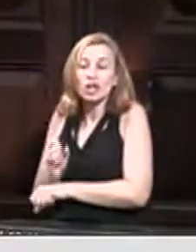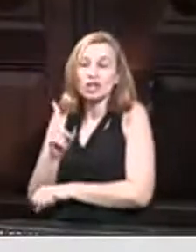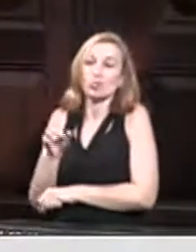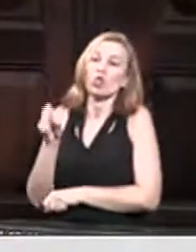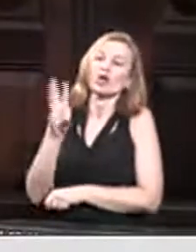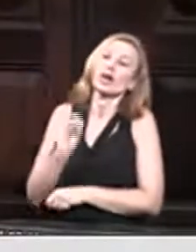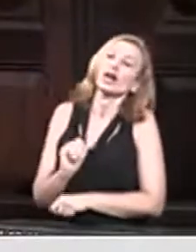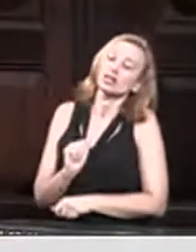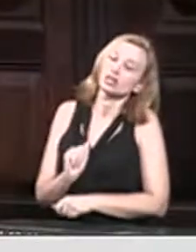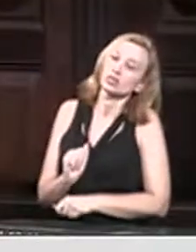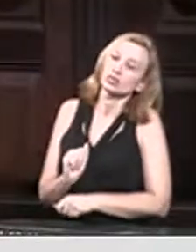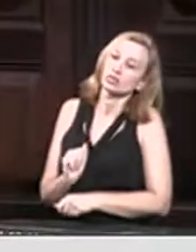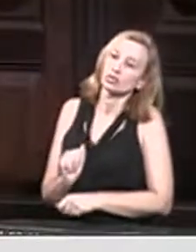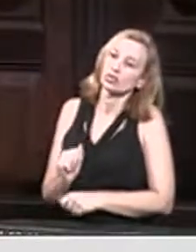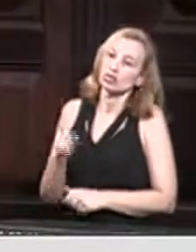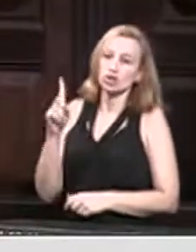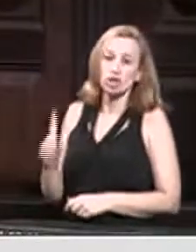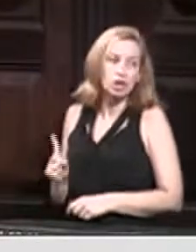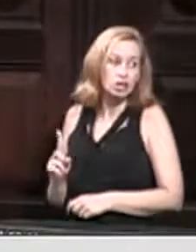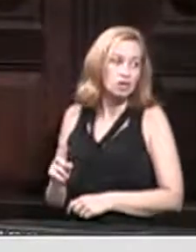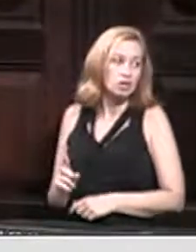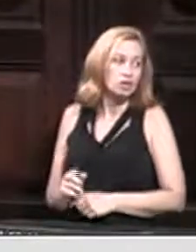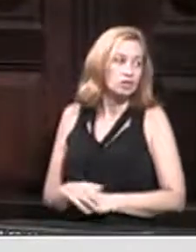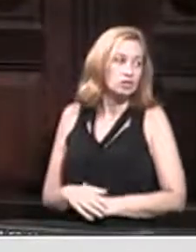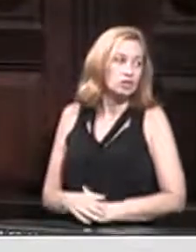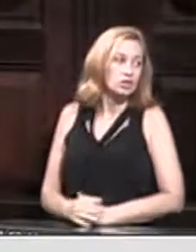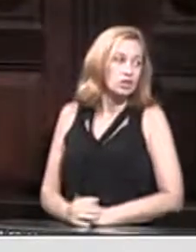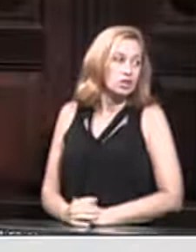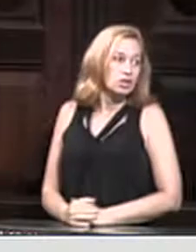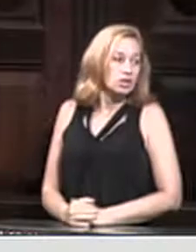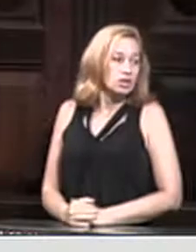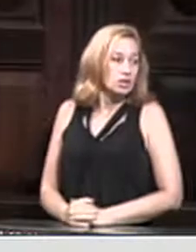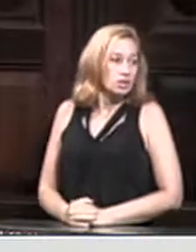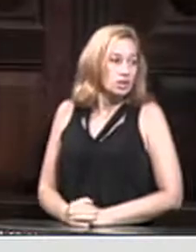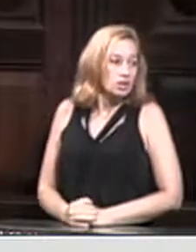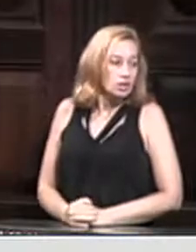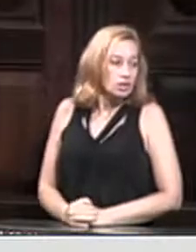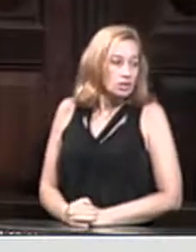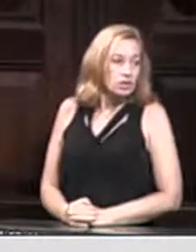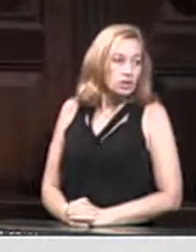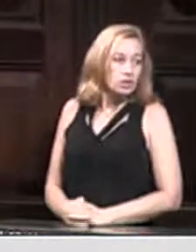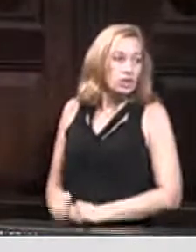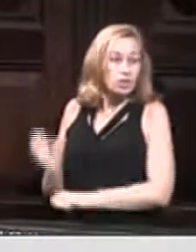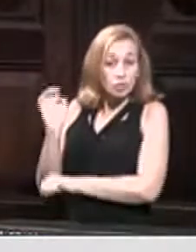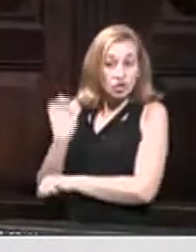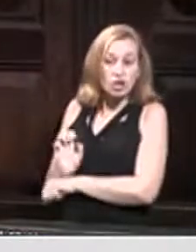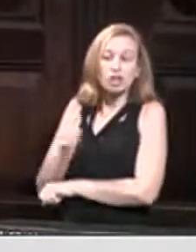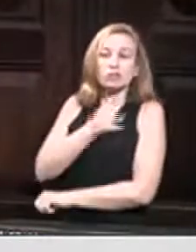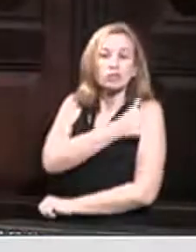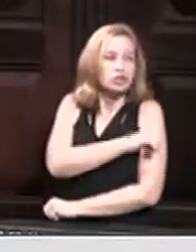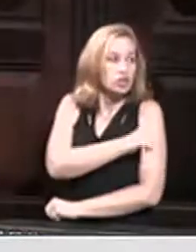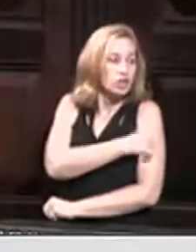direito. Aqui, senhor presidente, encerro. No estado do Rio de Janeiro,